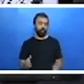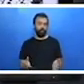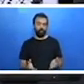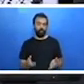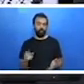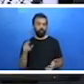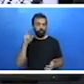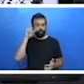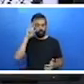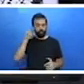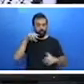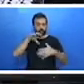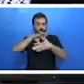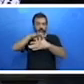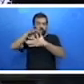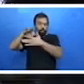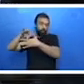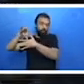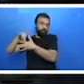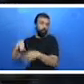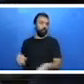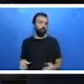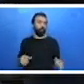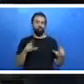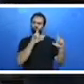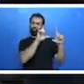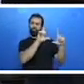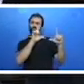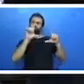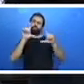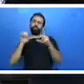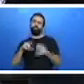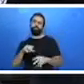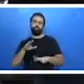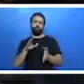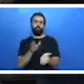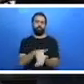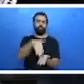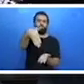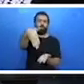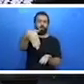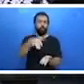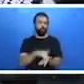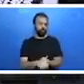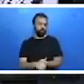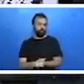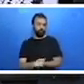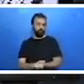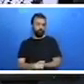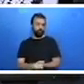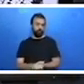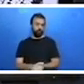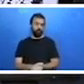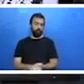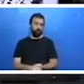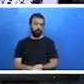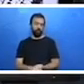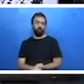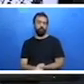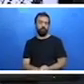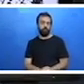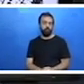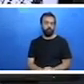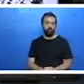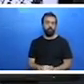Literatura de cordel, ó, alguns exemplos aqui de xilogravuras, tá? E aqui, ó, nós temos a história do cordel, aí tem